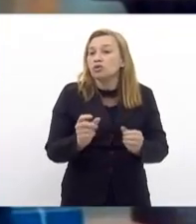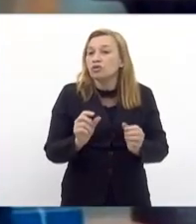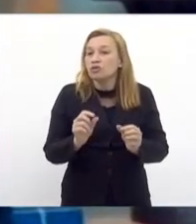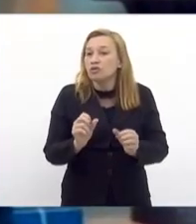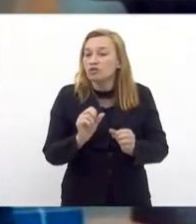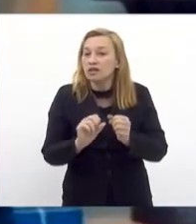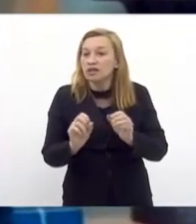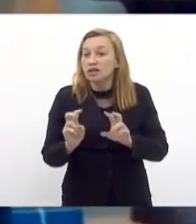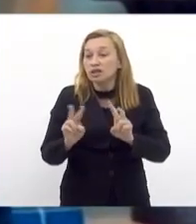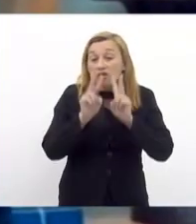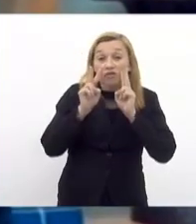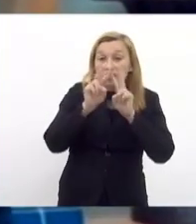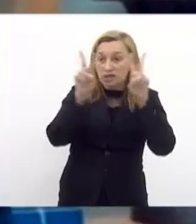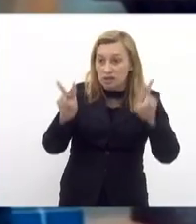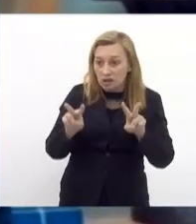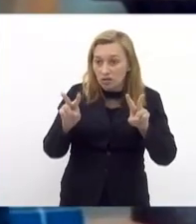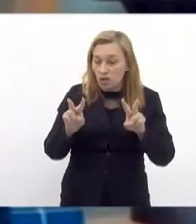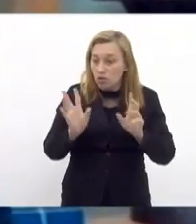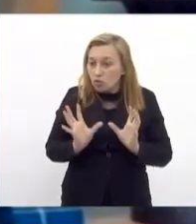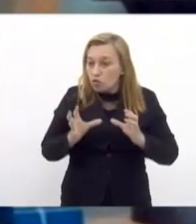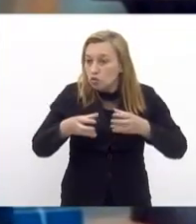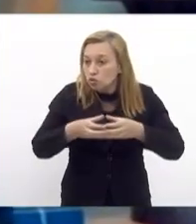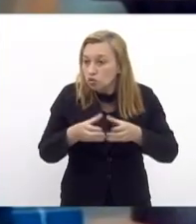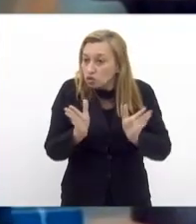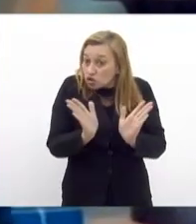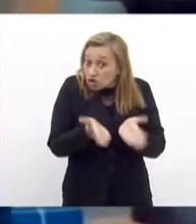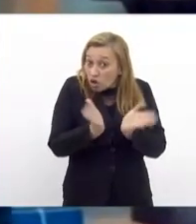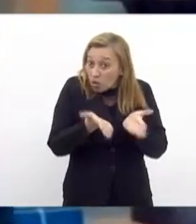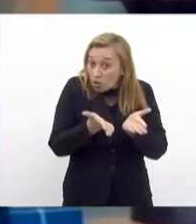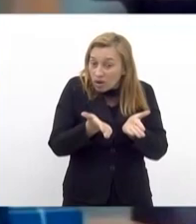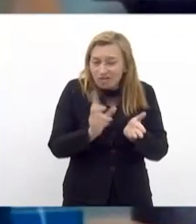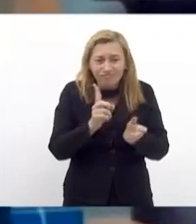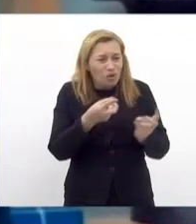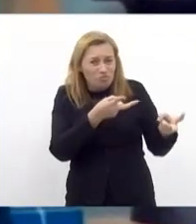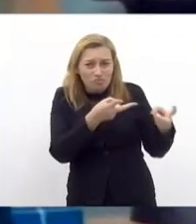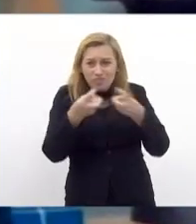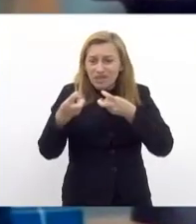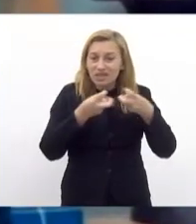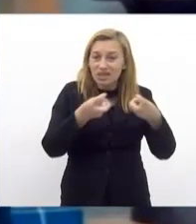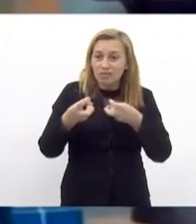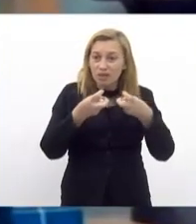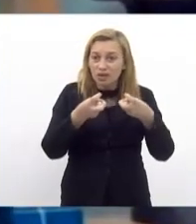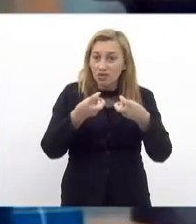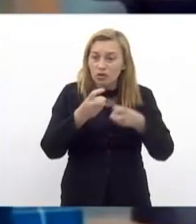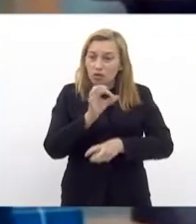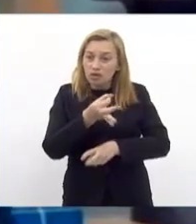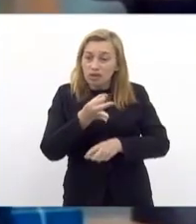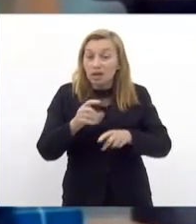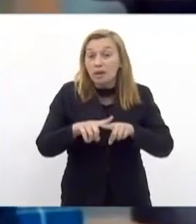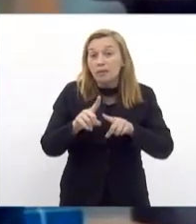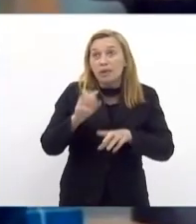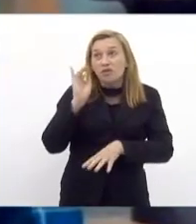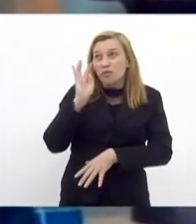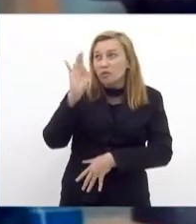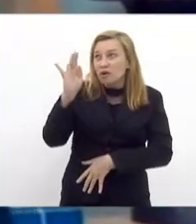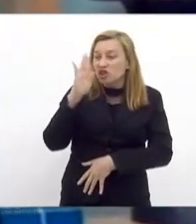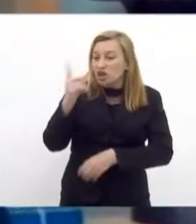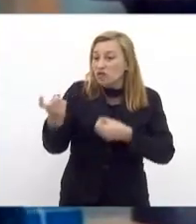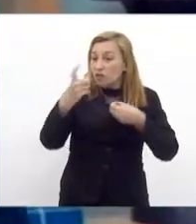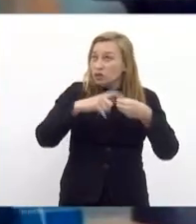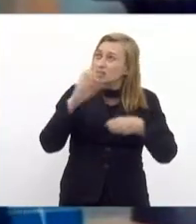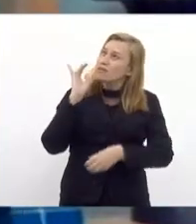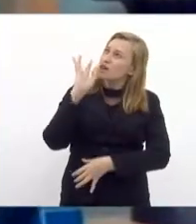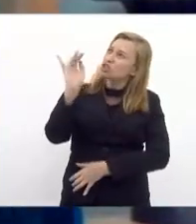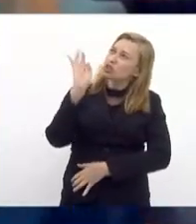tomadas visando a conjuntura atual, né, sem perceber os desdobramentos disso. Vamos imaginar, voltando a